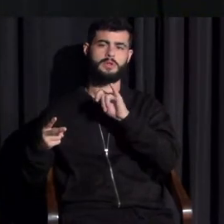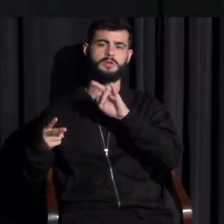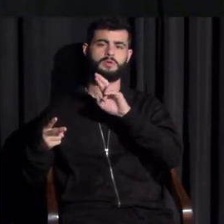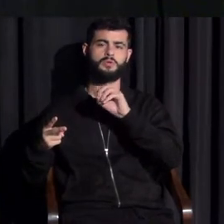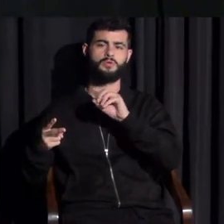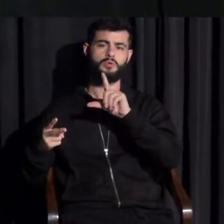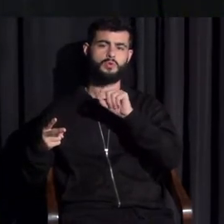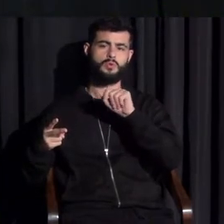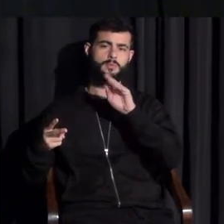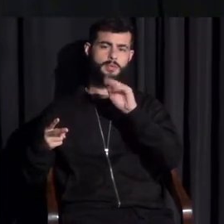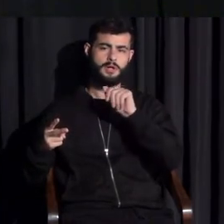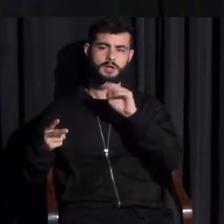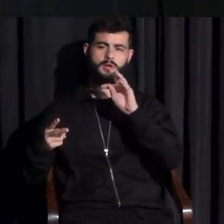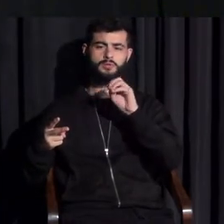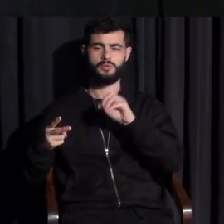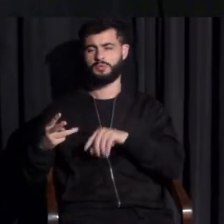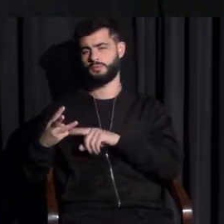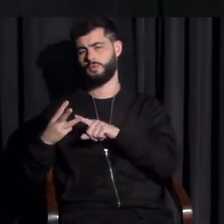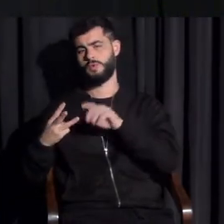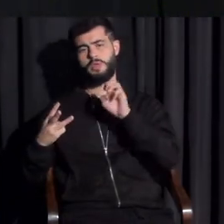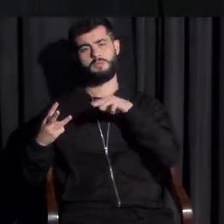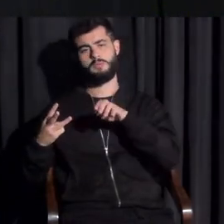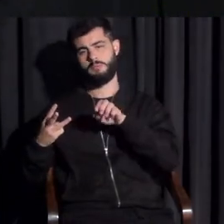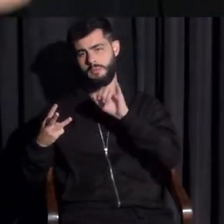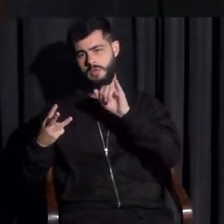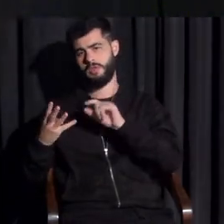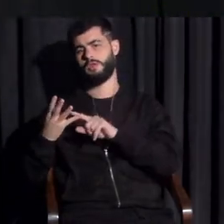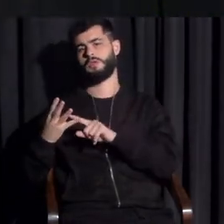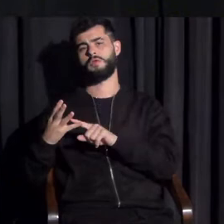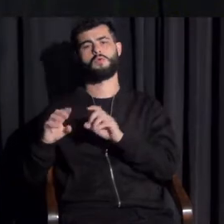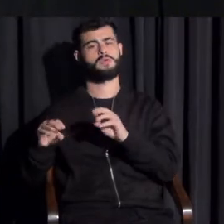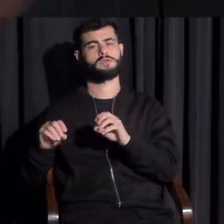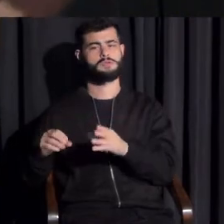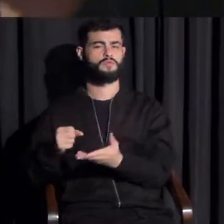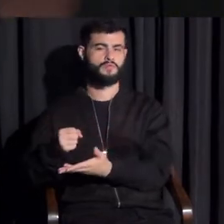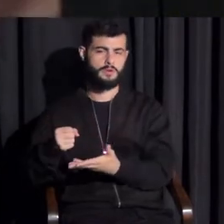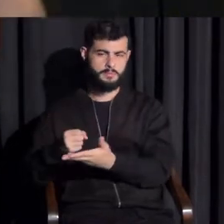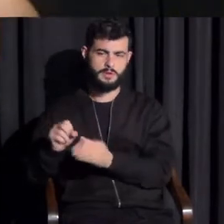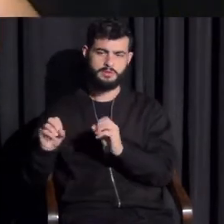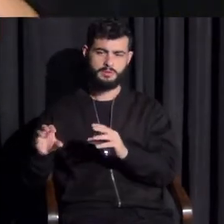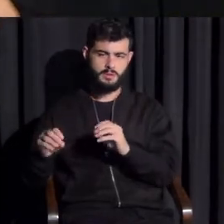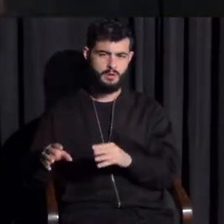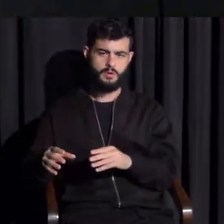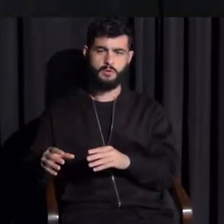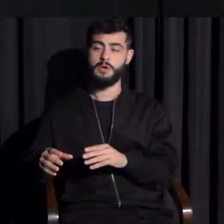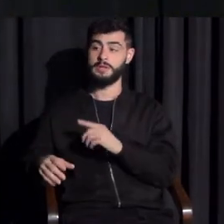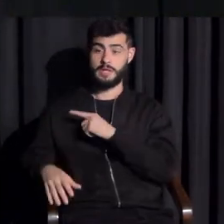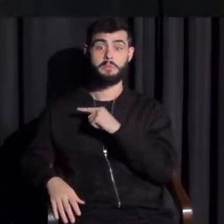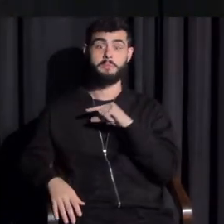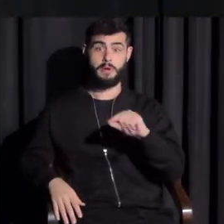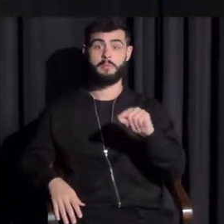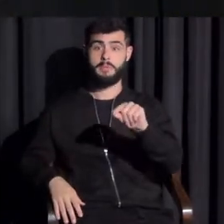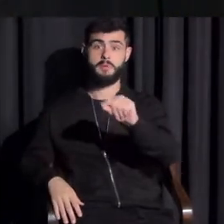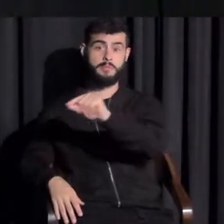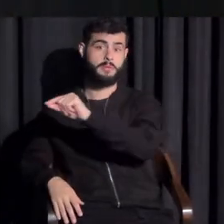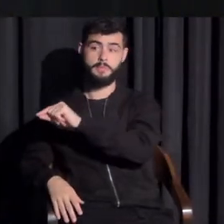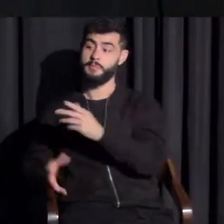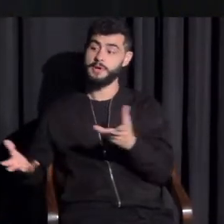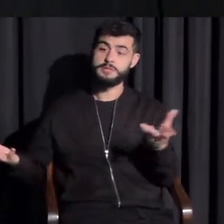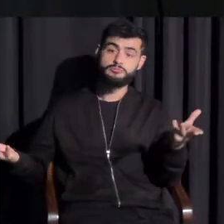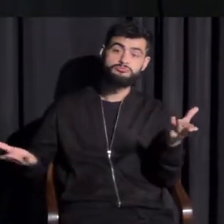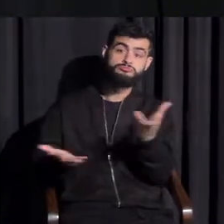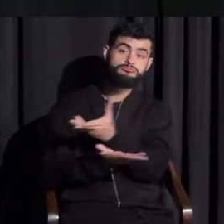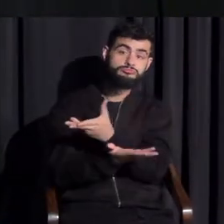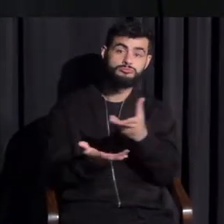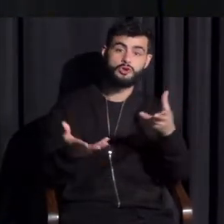ensino fundamental. Elas estão setorializadas, mas não se misturam conosco. O cotidiano,